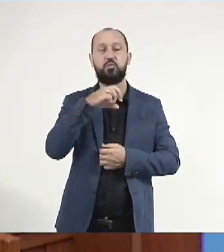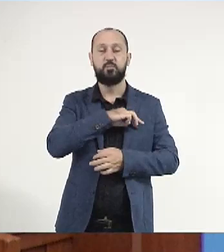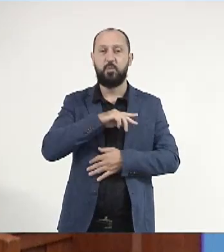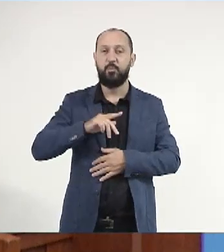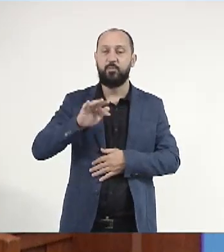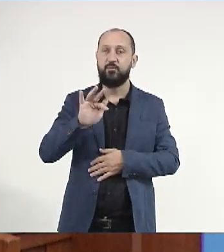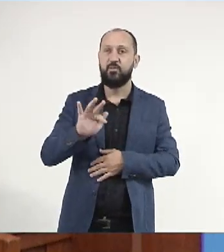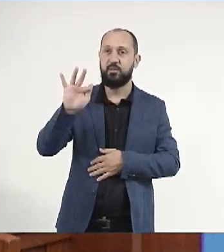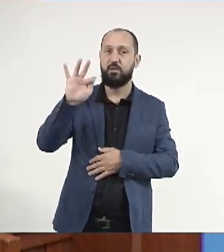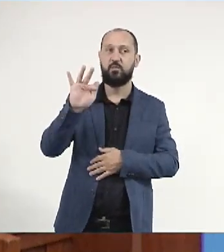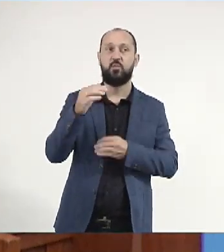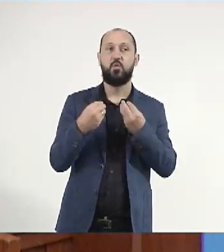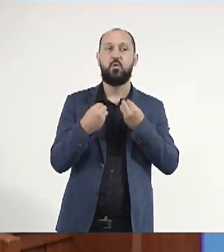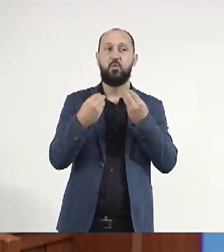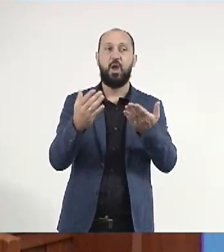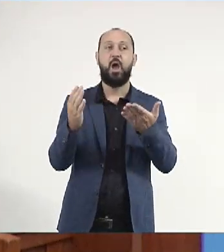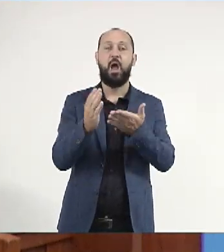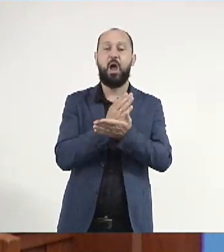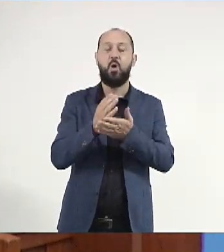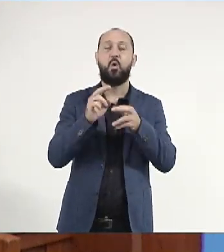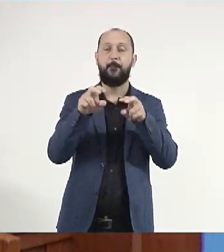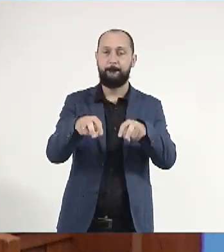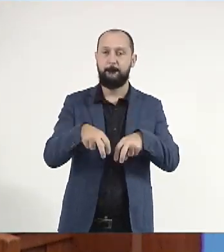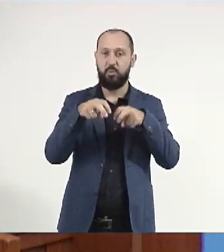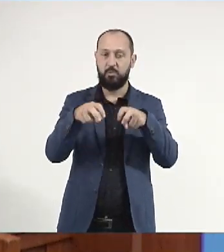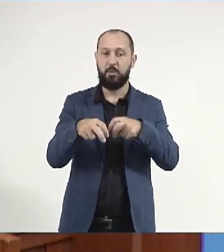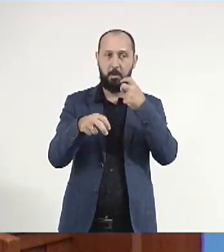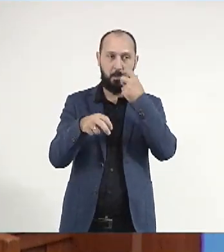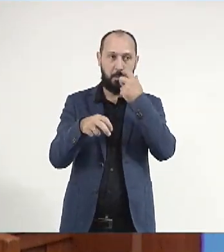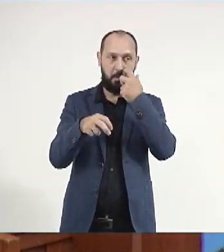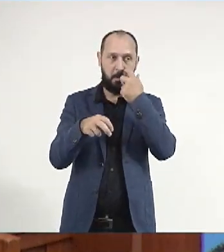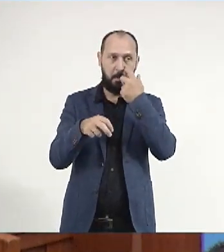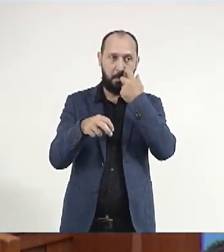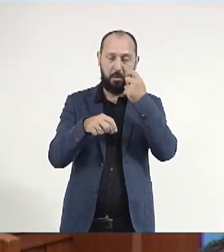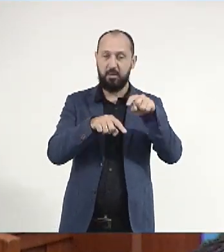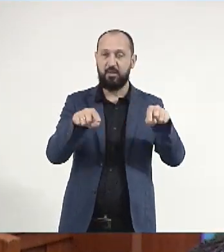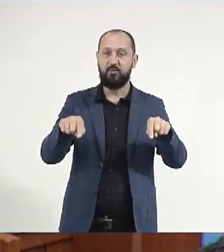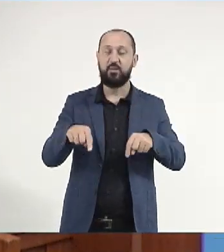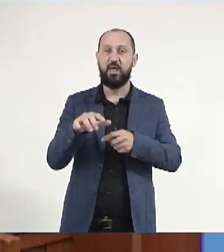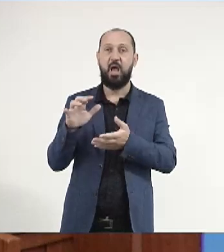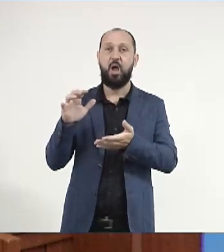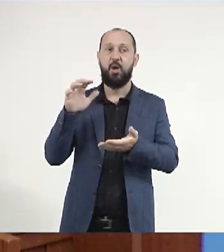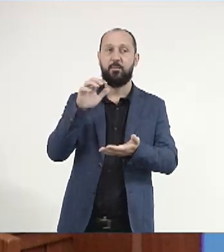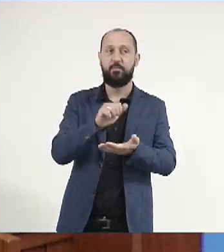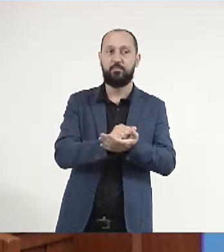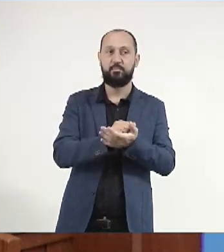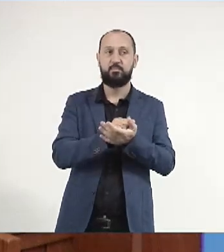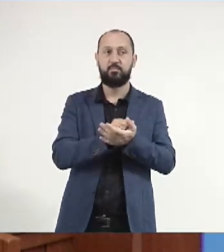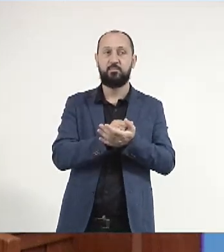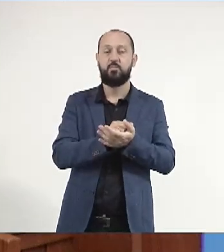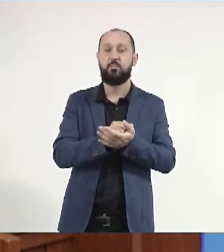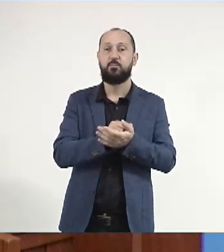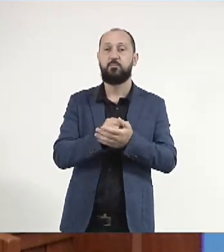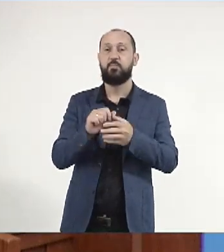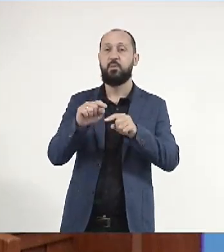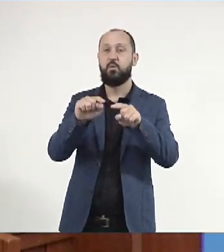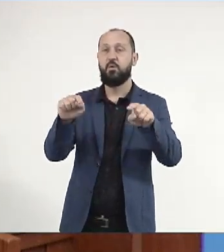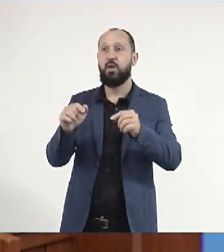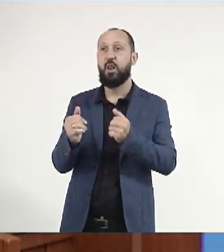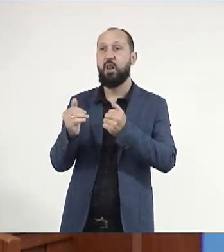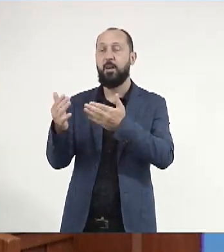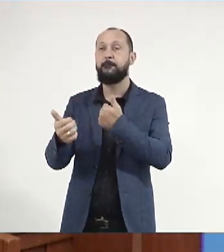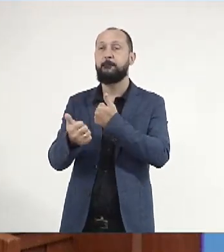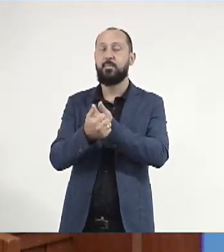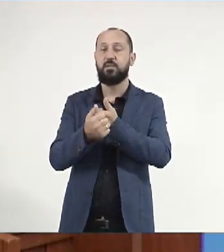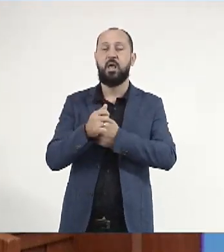Federal oferecia para alguns produtores que estavam com as suas terras ali ocupadas, uma área em